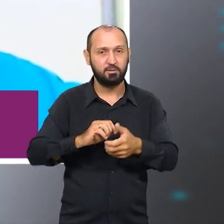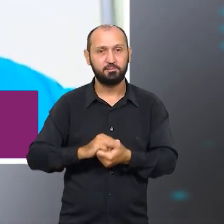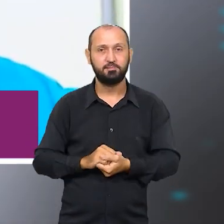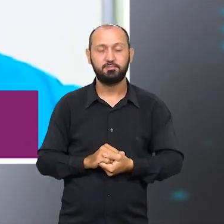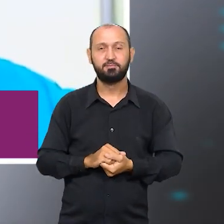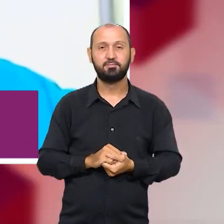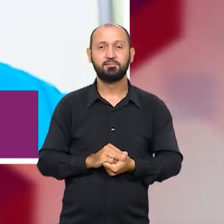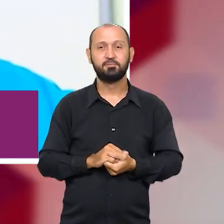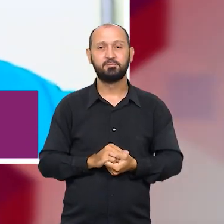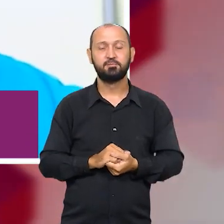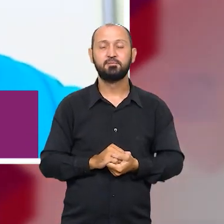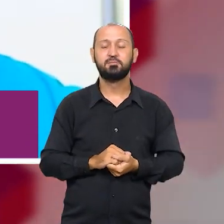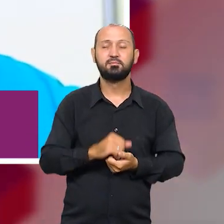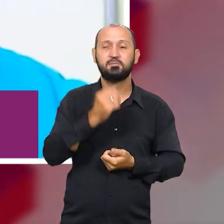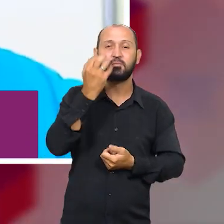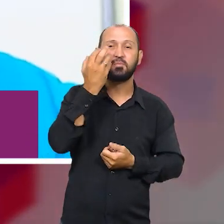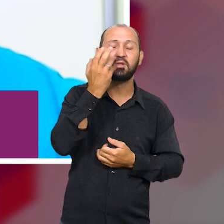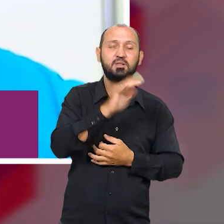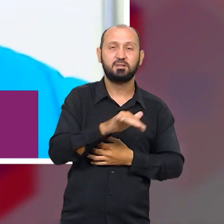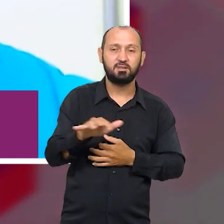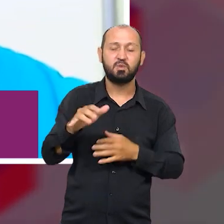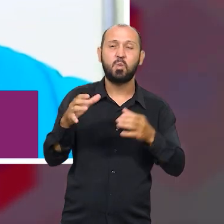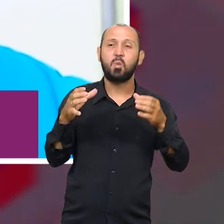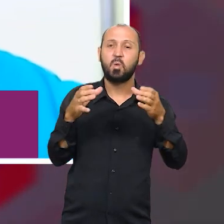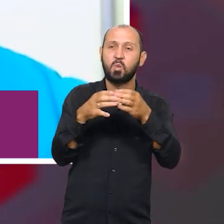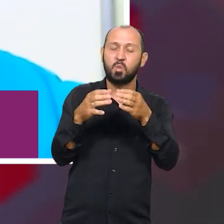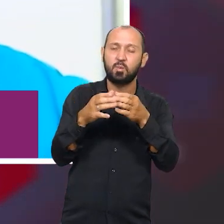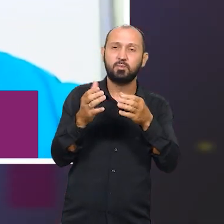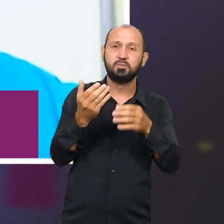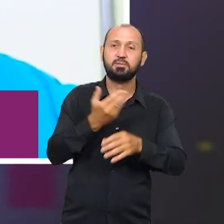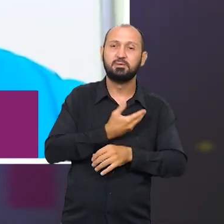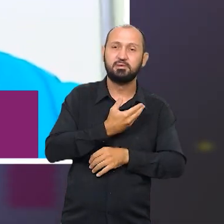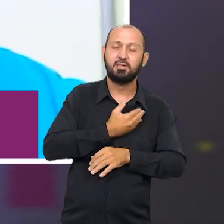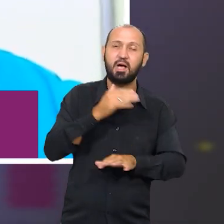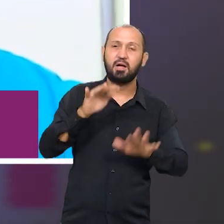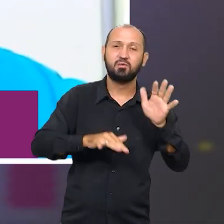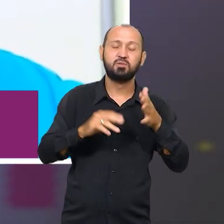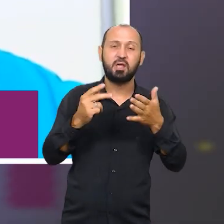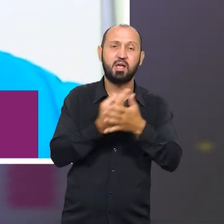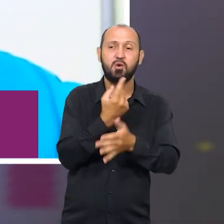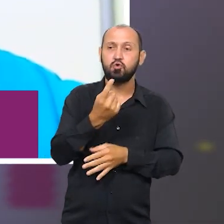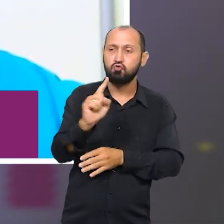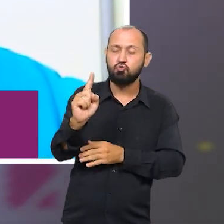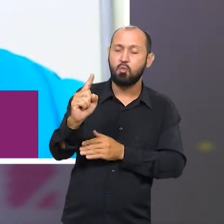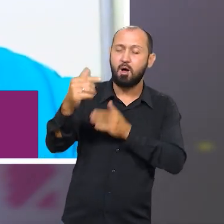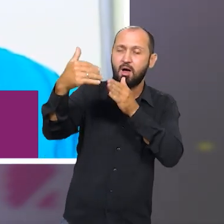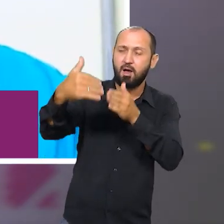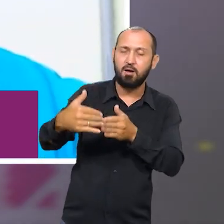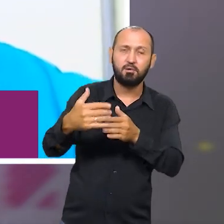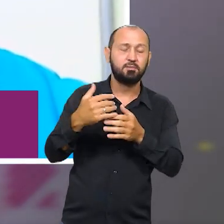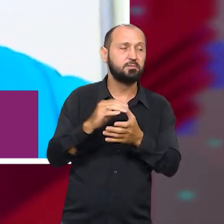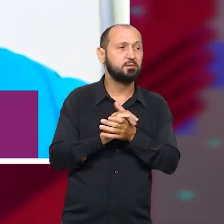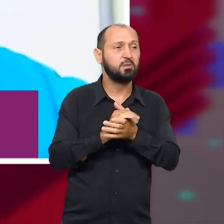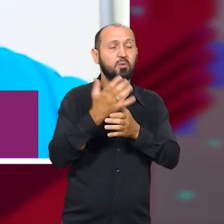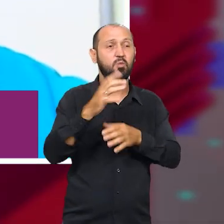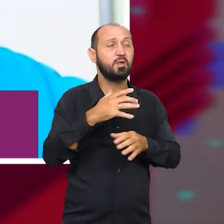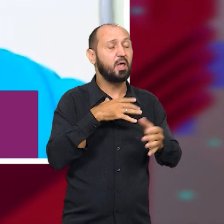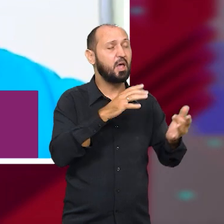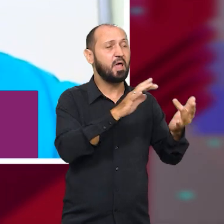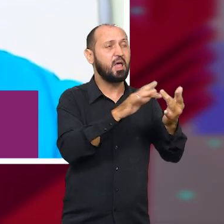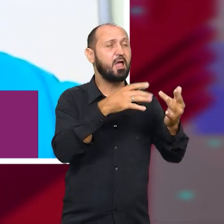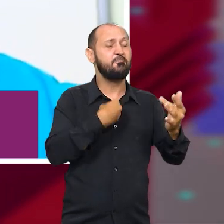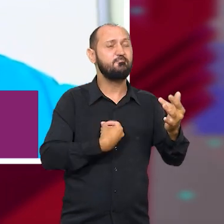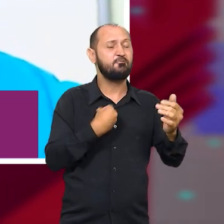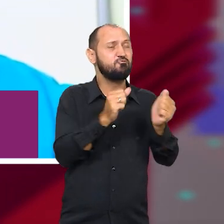naquele ambiente. No caso das crianças, grupos de amigos, e eles focam às vezes só num amiguinho, ou não